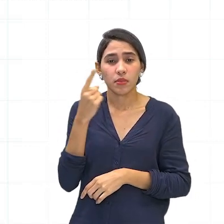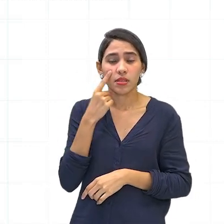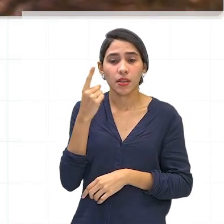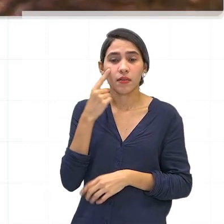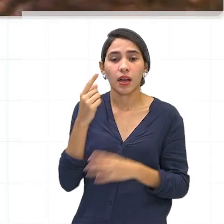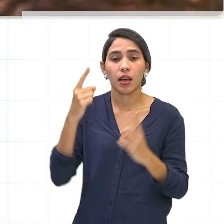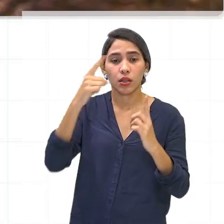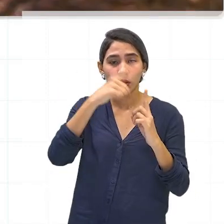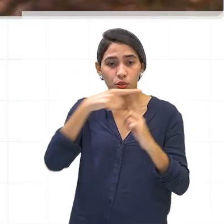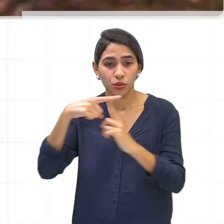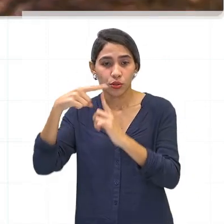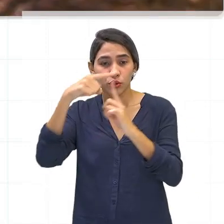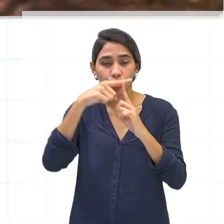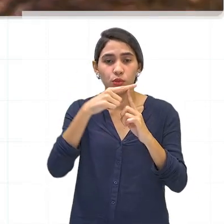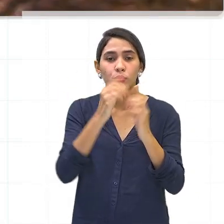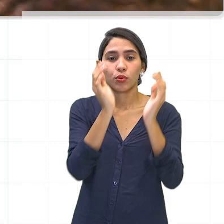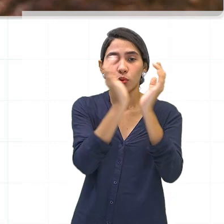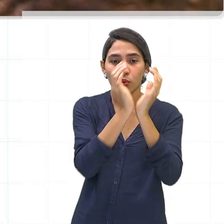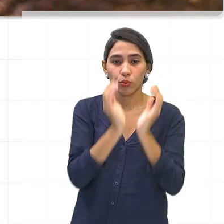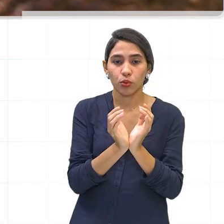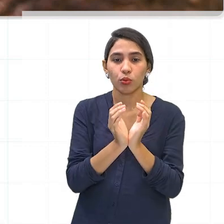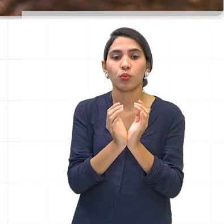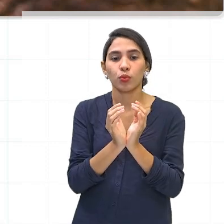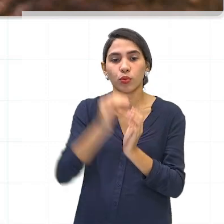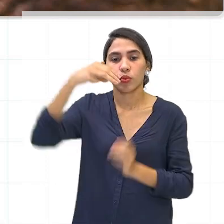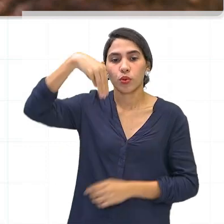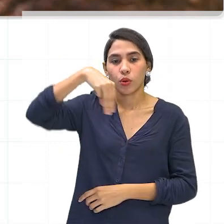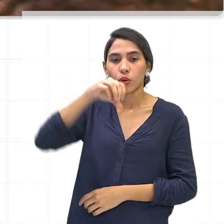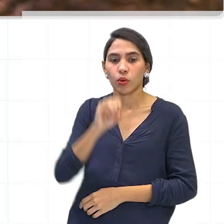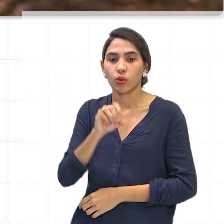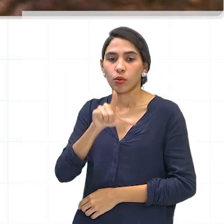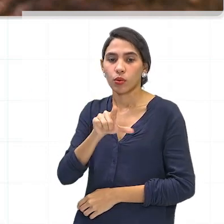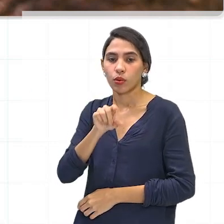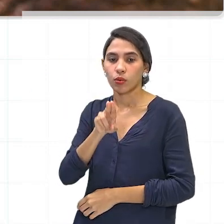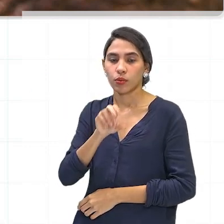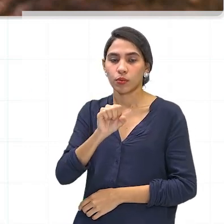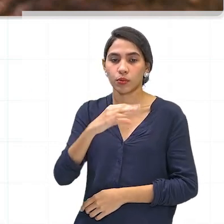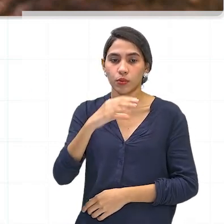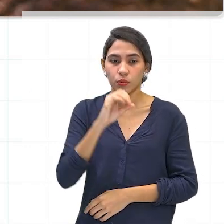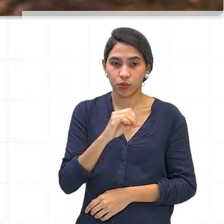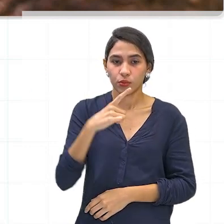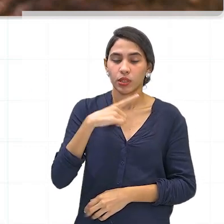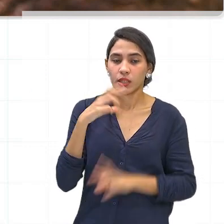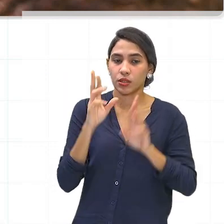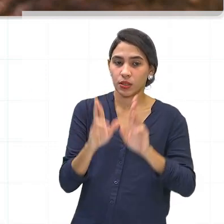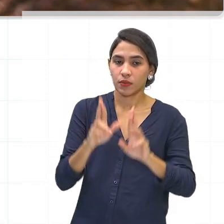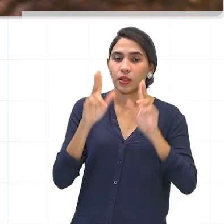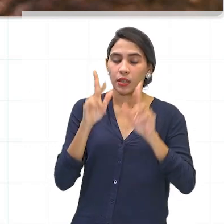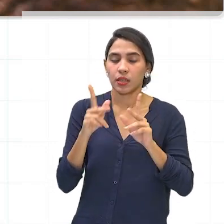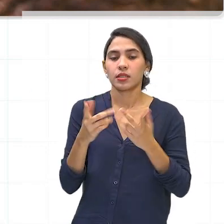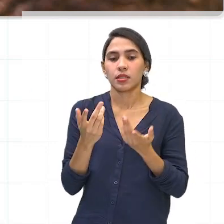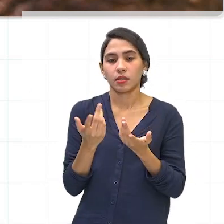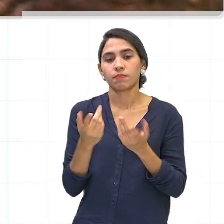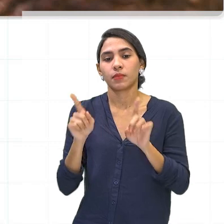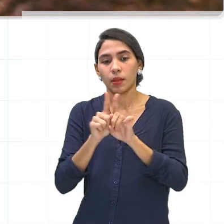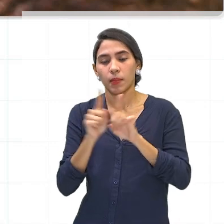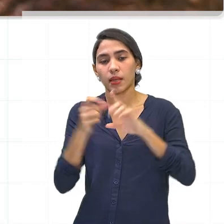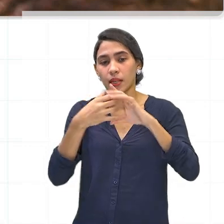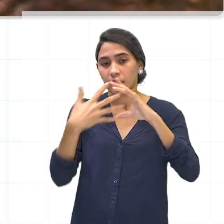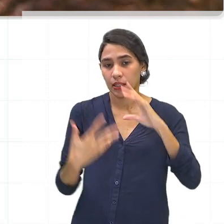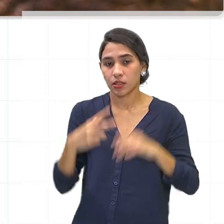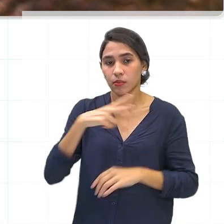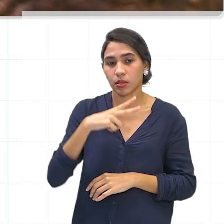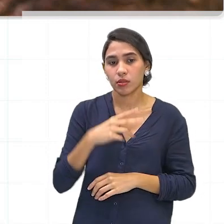de moluscos, né? A gente tem ali algumas que vão diferenciar e eles vão estar classificados de acordo com algumas características. Temos